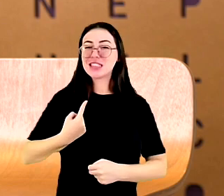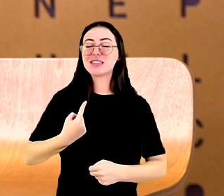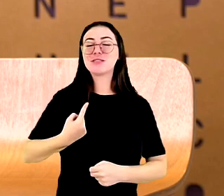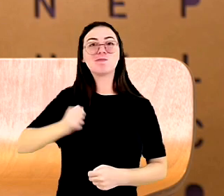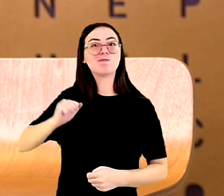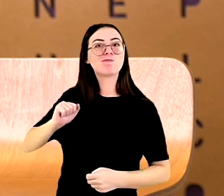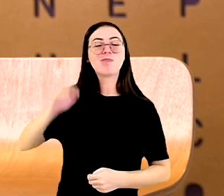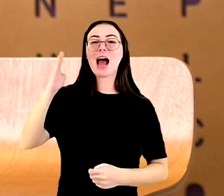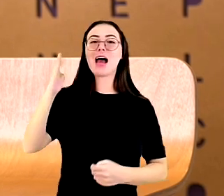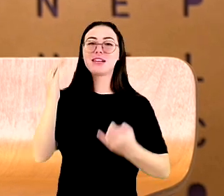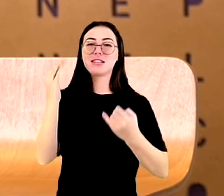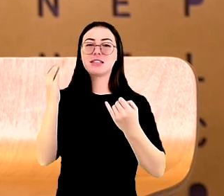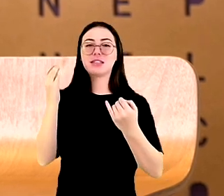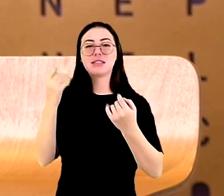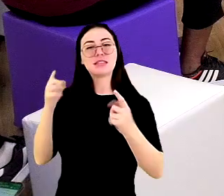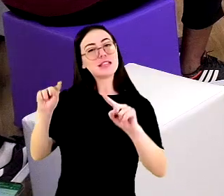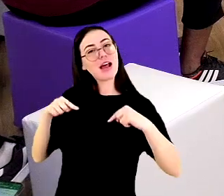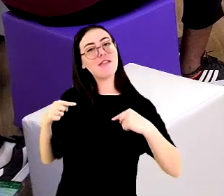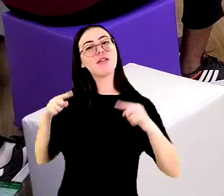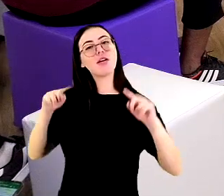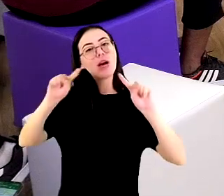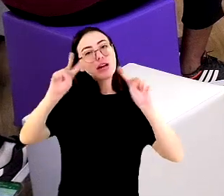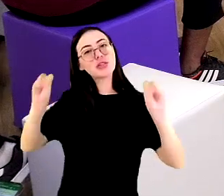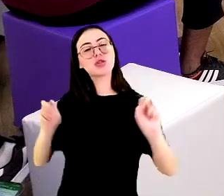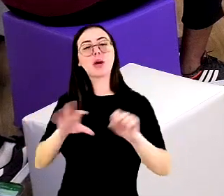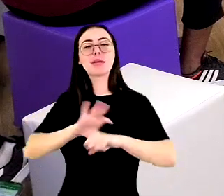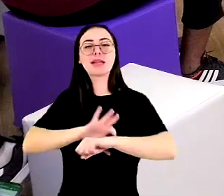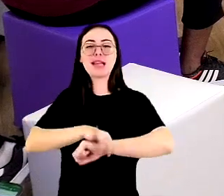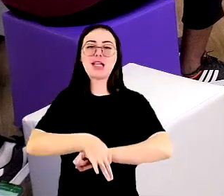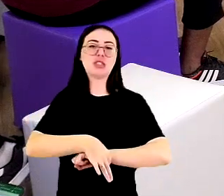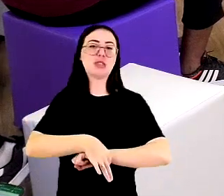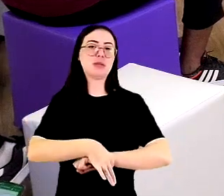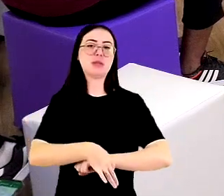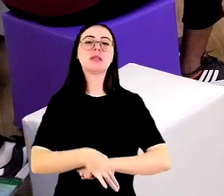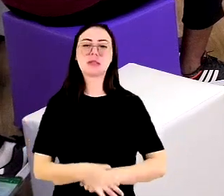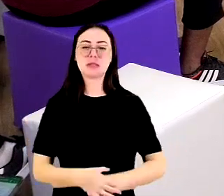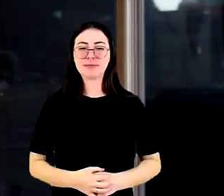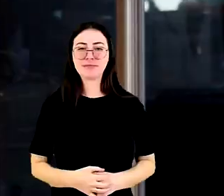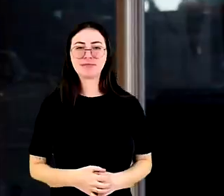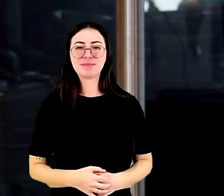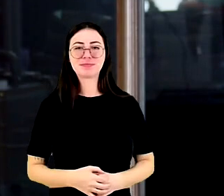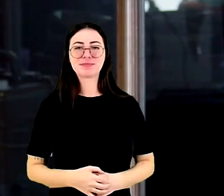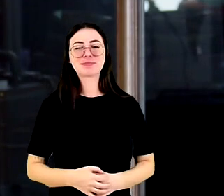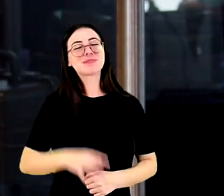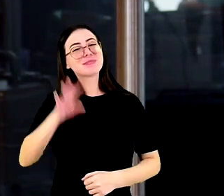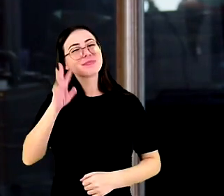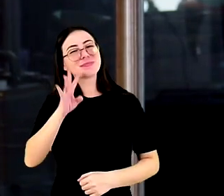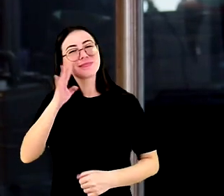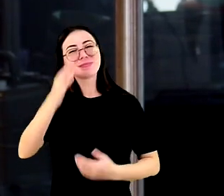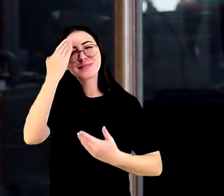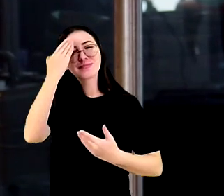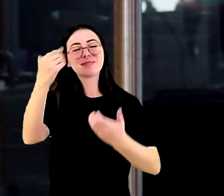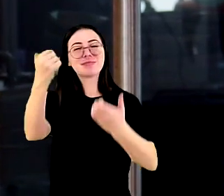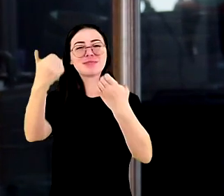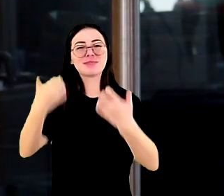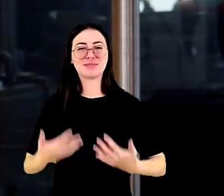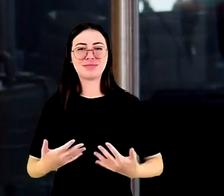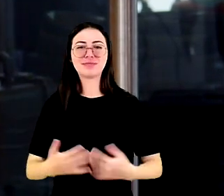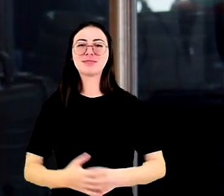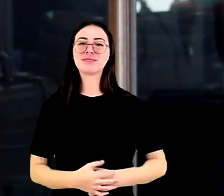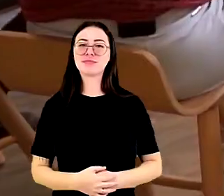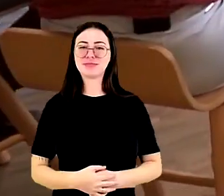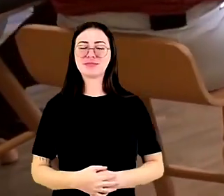conectividade. Evolução da tecnologia, né? Exato. Legal, bacana. Obrigada pela apresentação. Muito obrigada. Da Árvore.